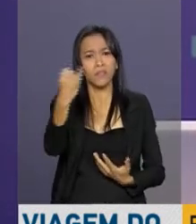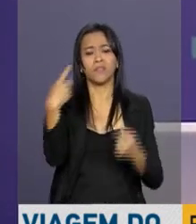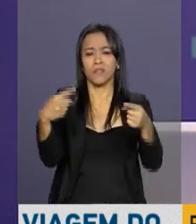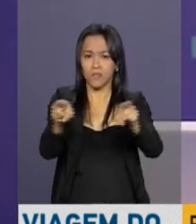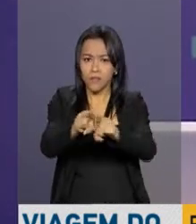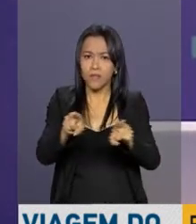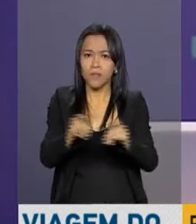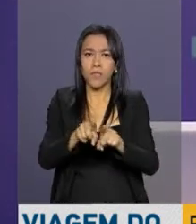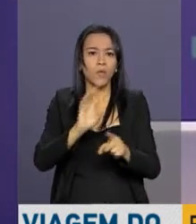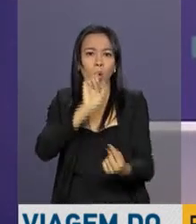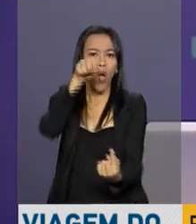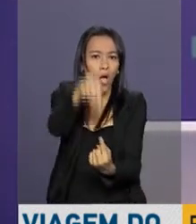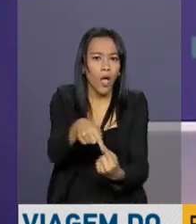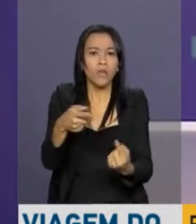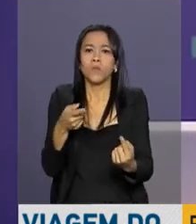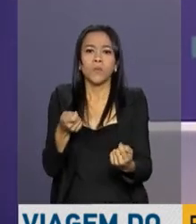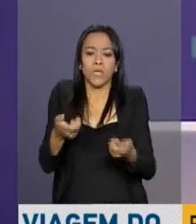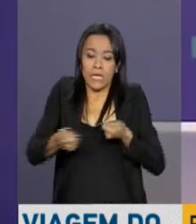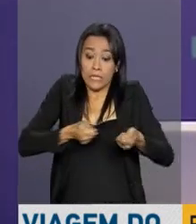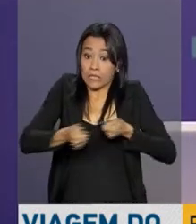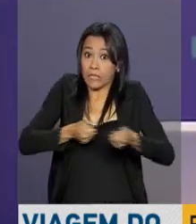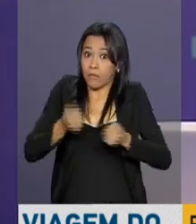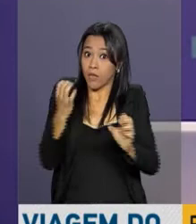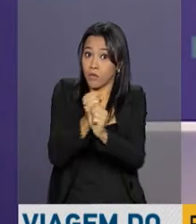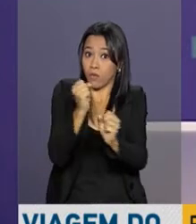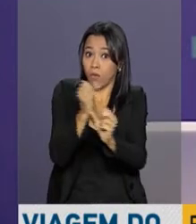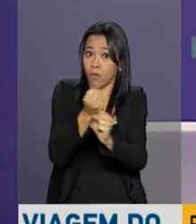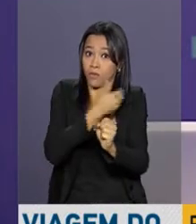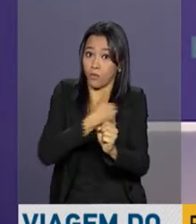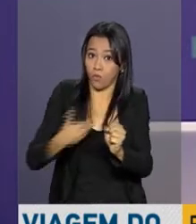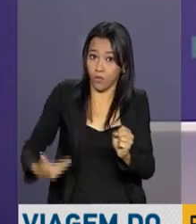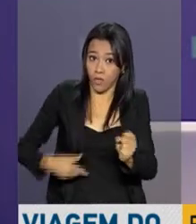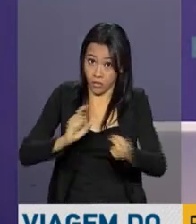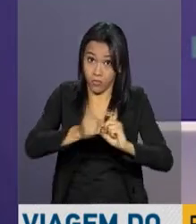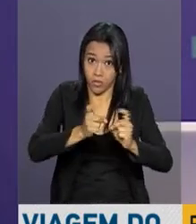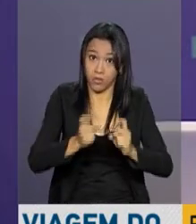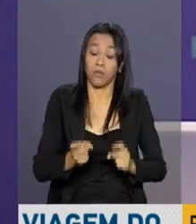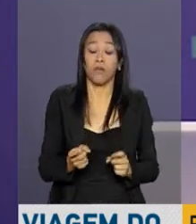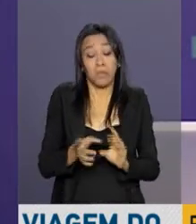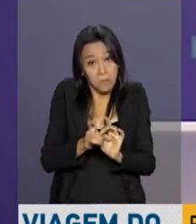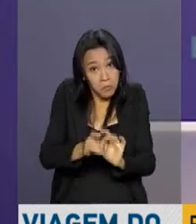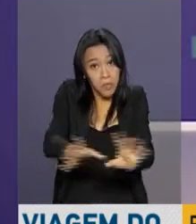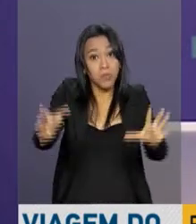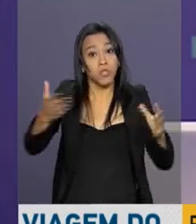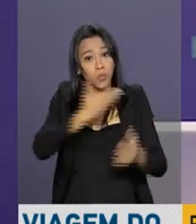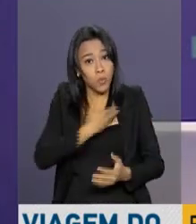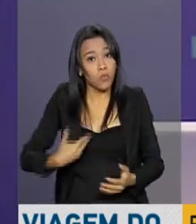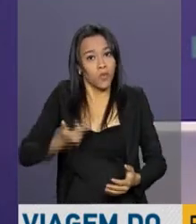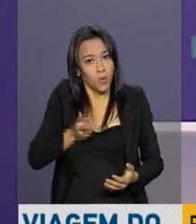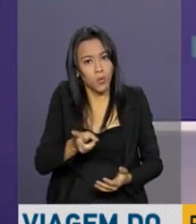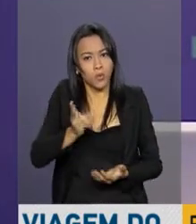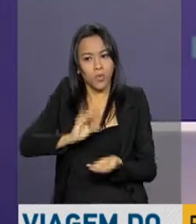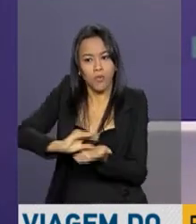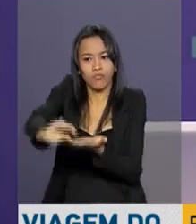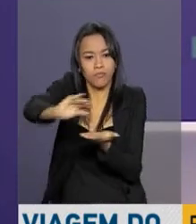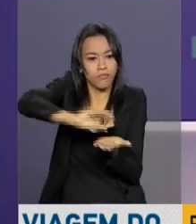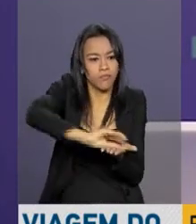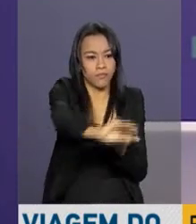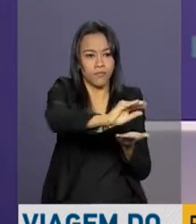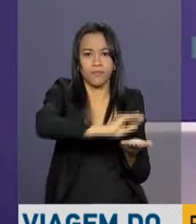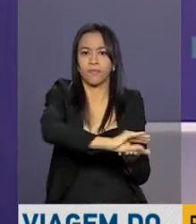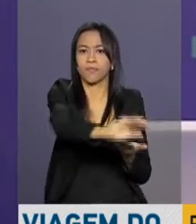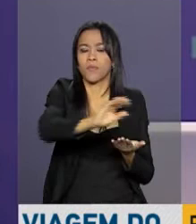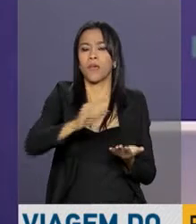para equilibrar as contas públicas e permitir que o Estado continue a investir, eu devo